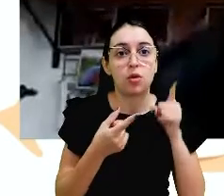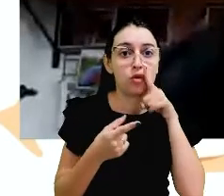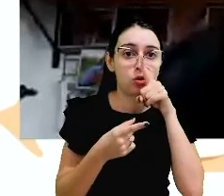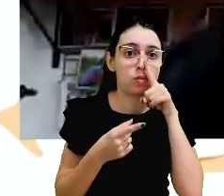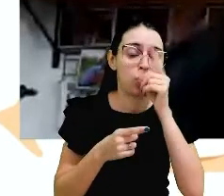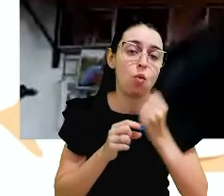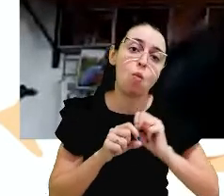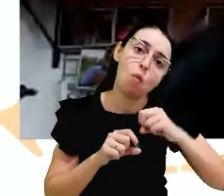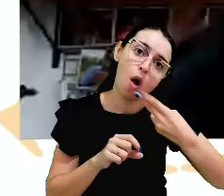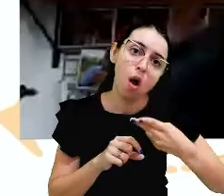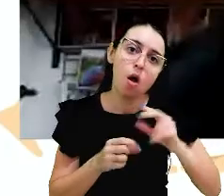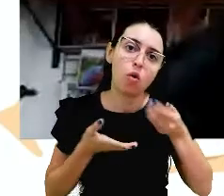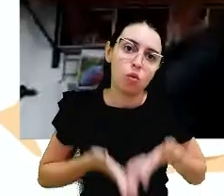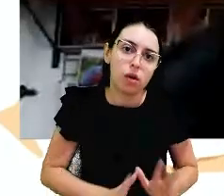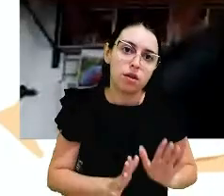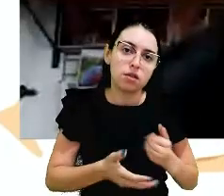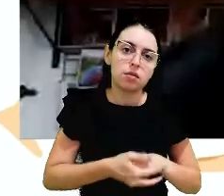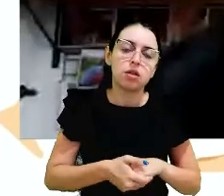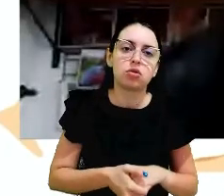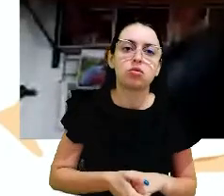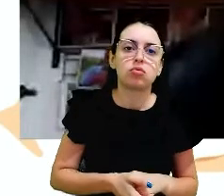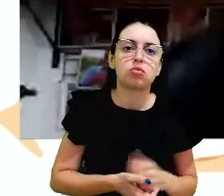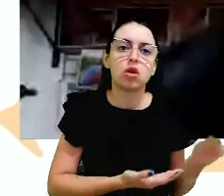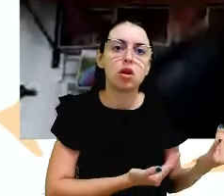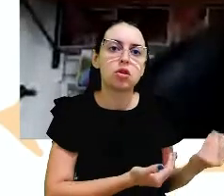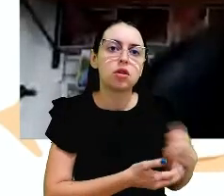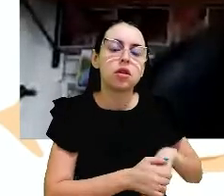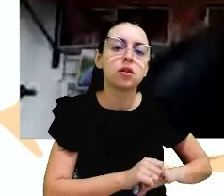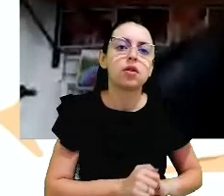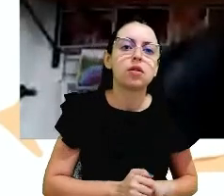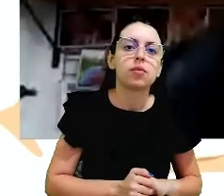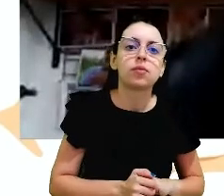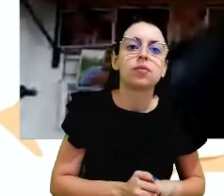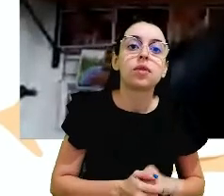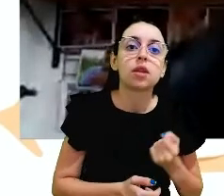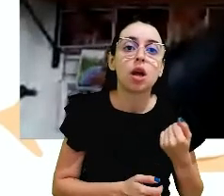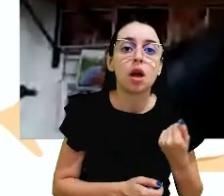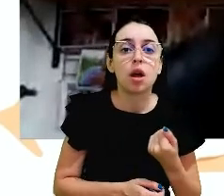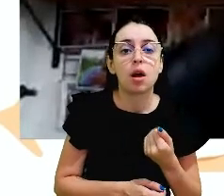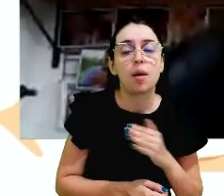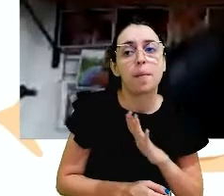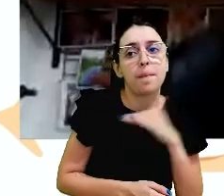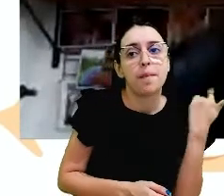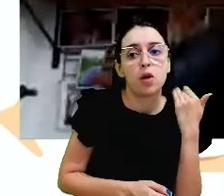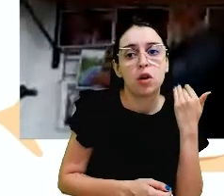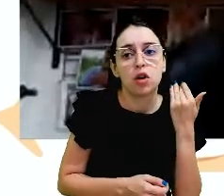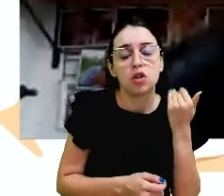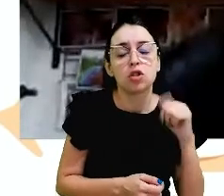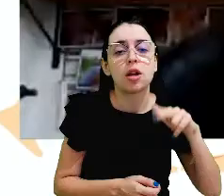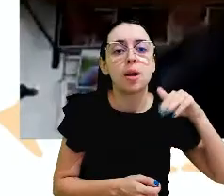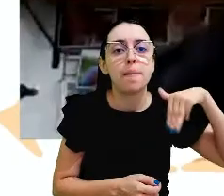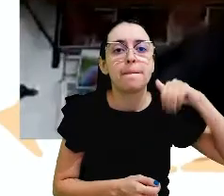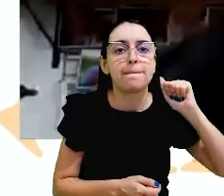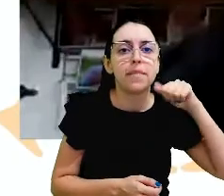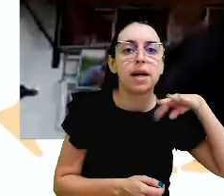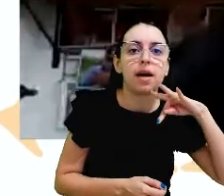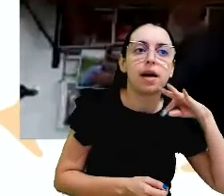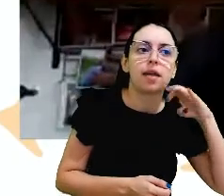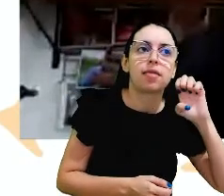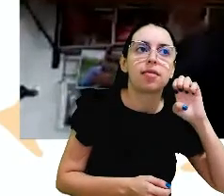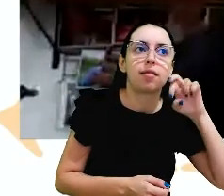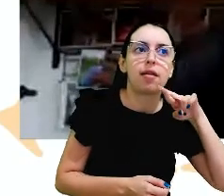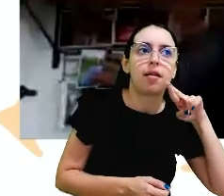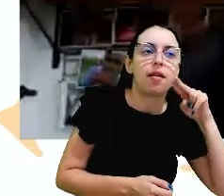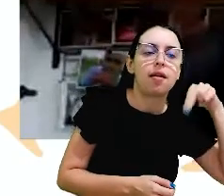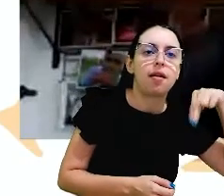próprio parto. Essas jovens são vítimas da chamada morte materna. Os relatos, vocês vão ver, tão fortes